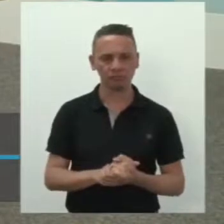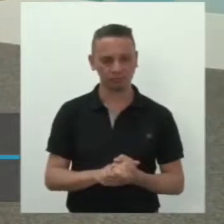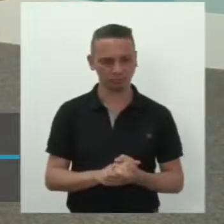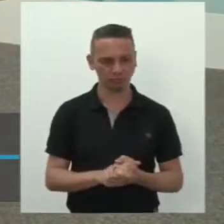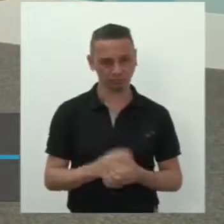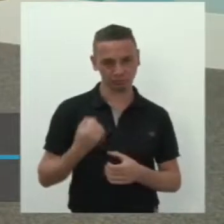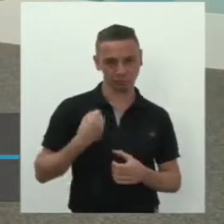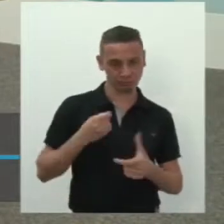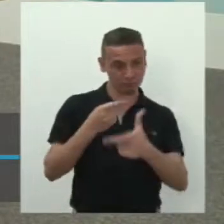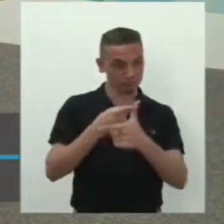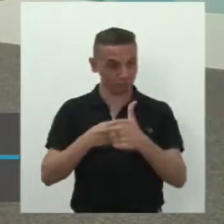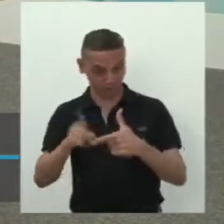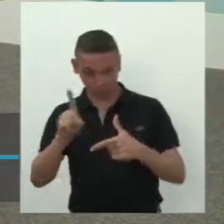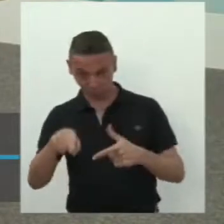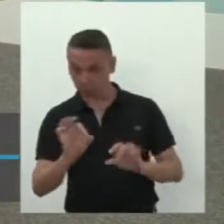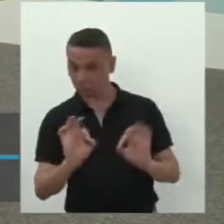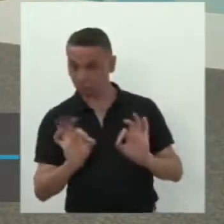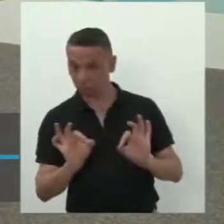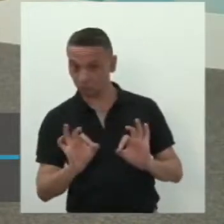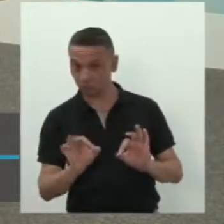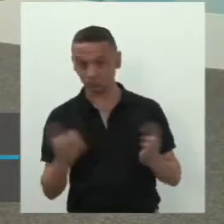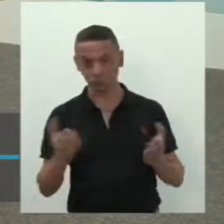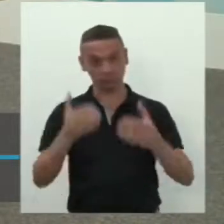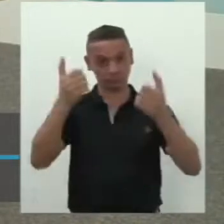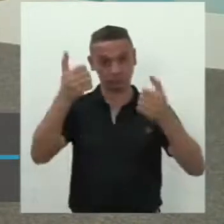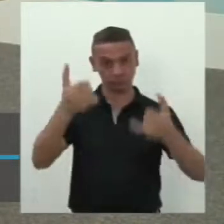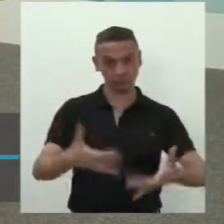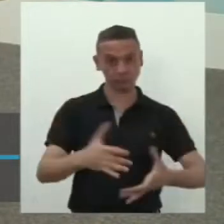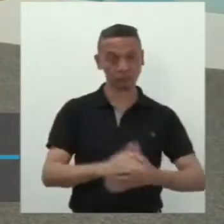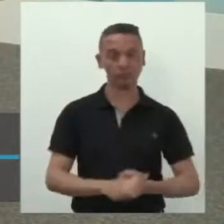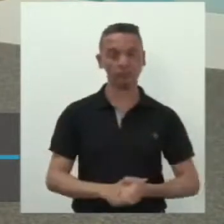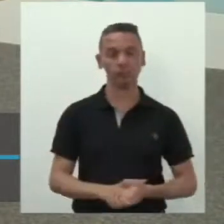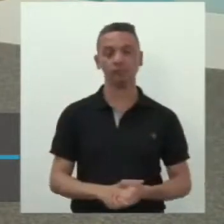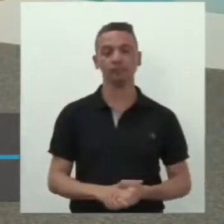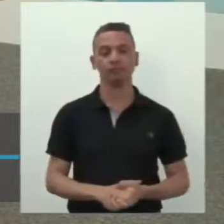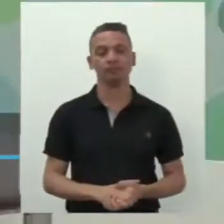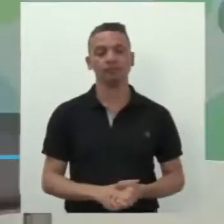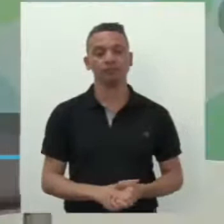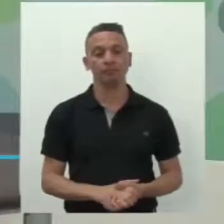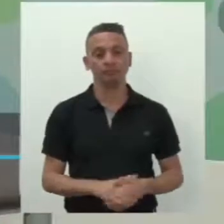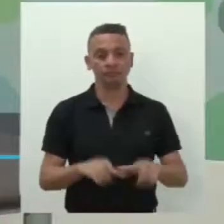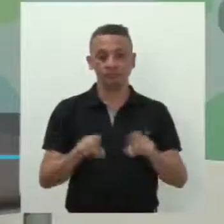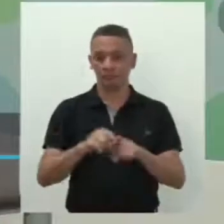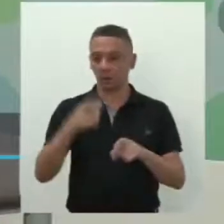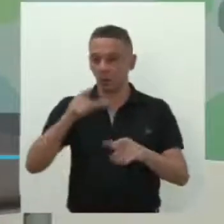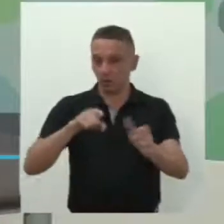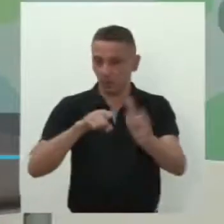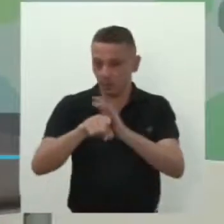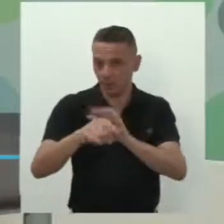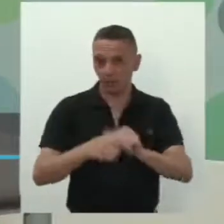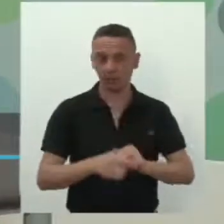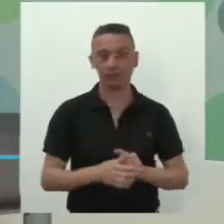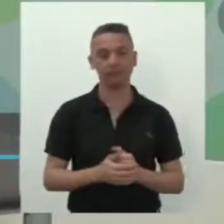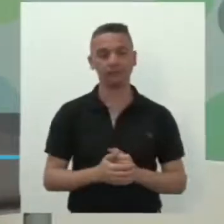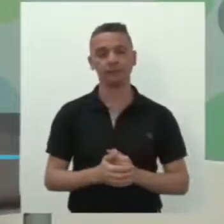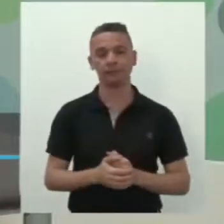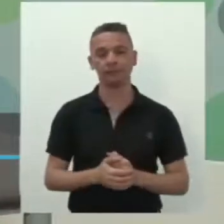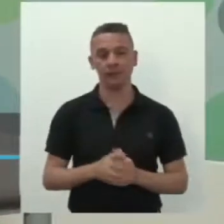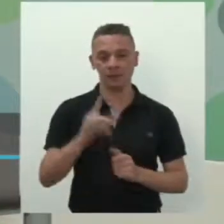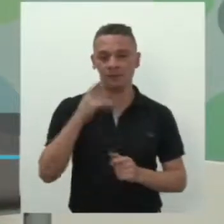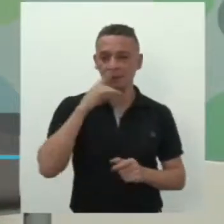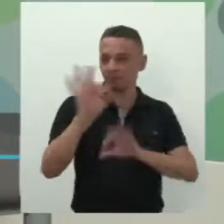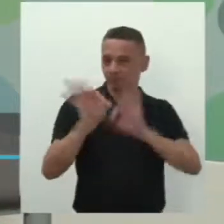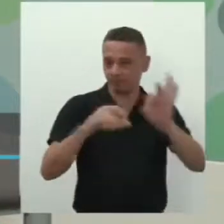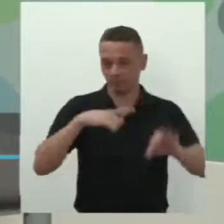número pelo outro? A gente vai chegar nisso agora. Tá bom. Se essa foi a pergunta. Então, tem essa e tem outra que acho que também você vai chegar